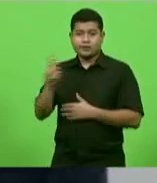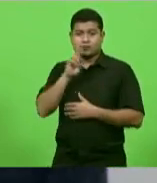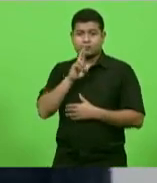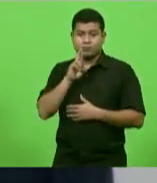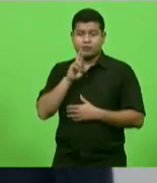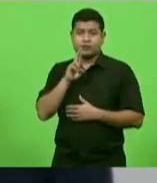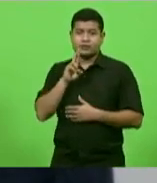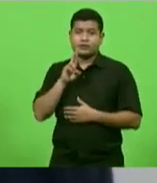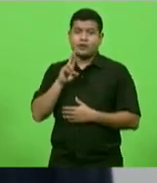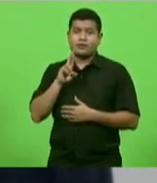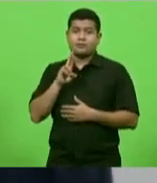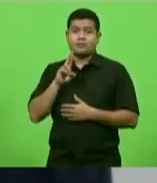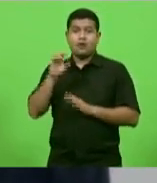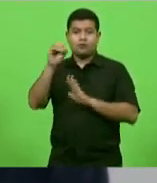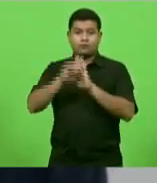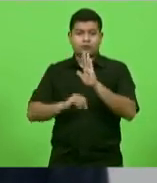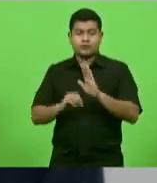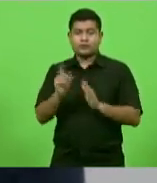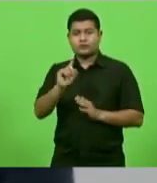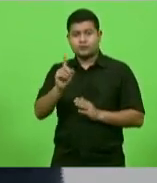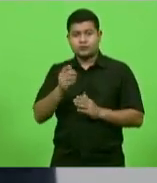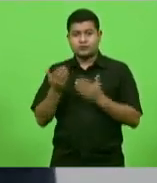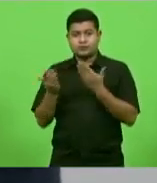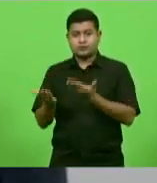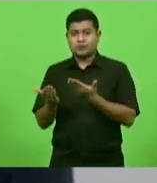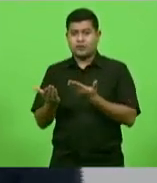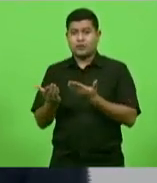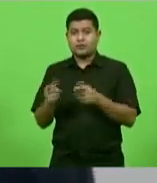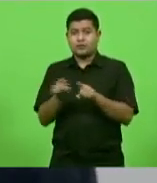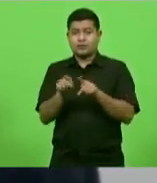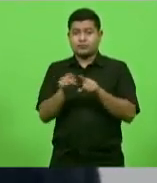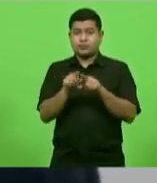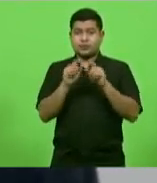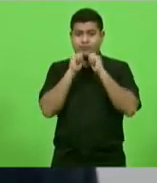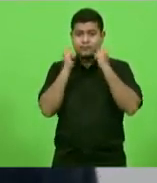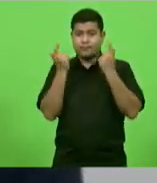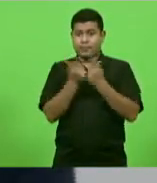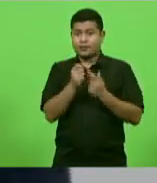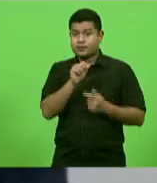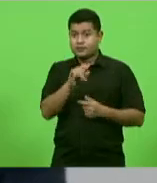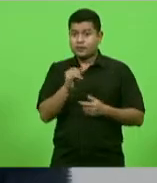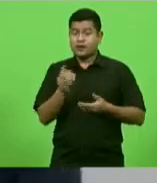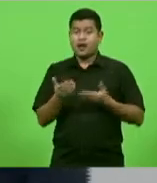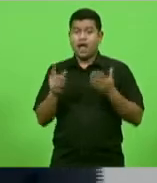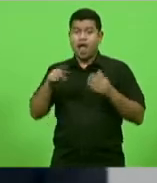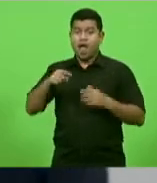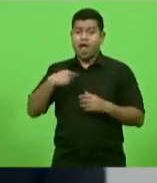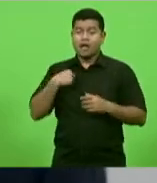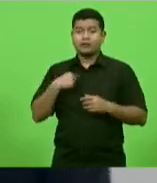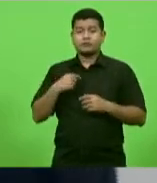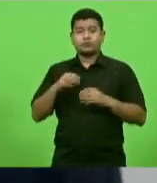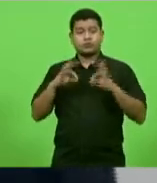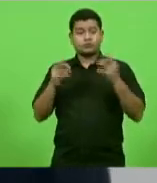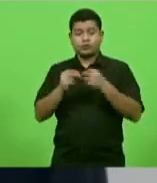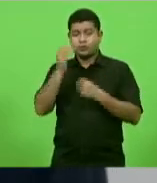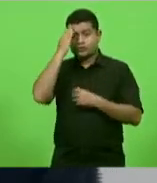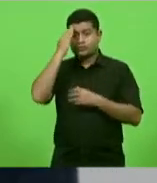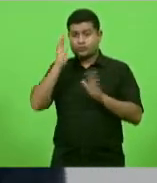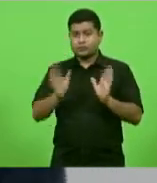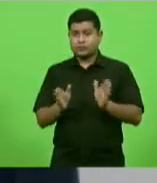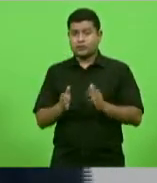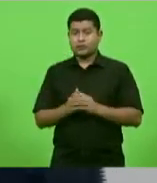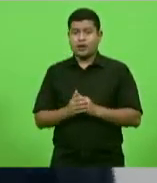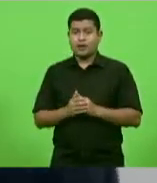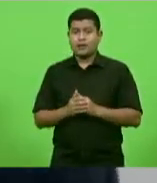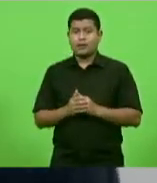informal e a possível resposta legislativa ser prestada pela Assembleia já era de todos conhecida. Afinal,